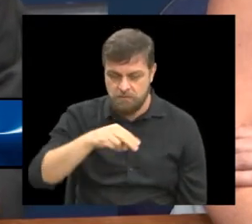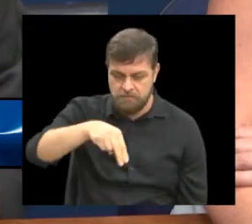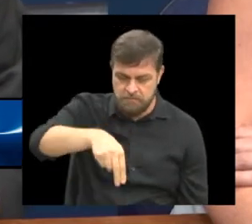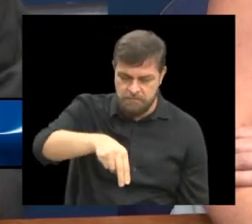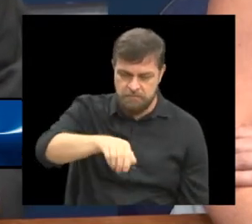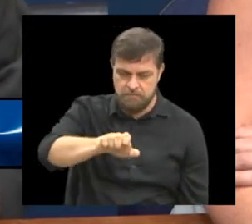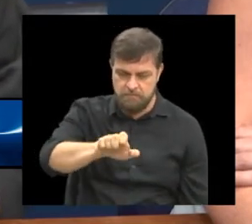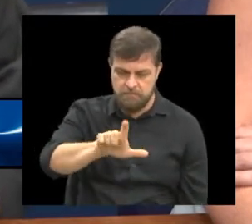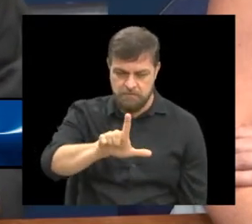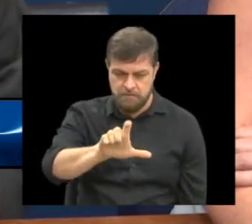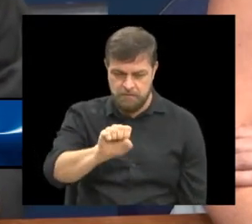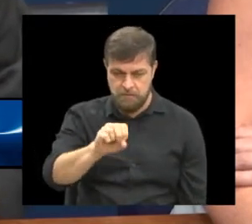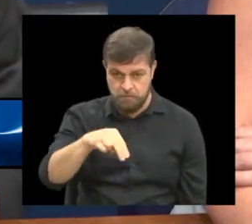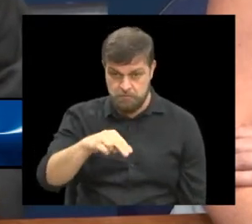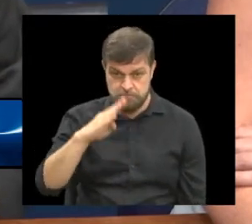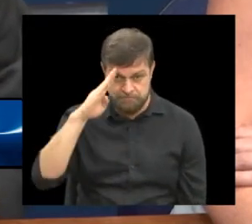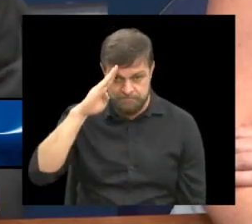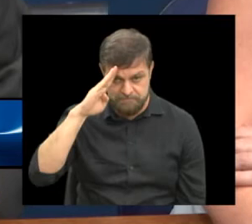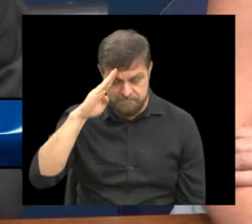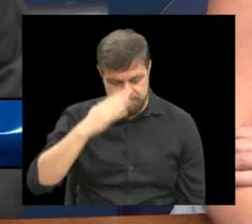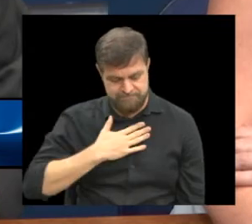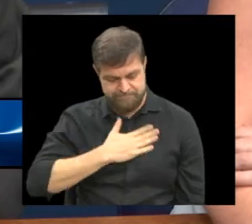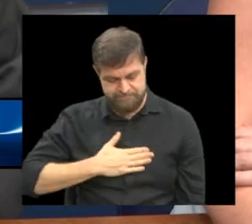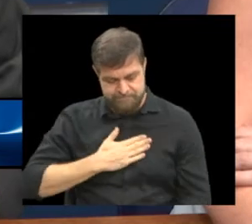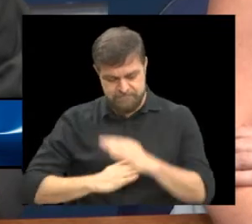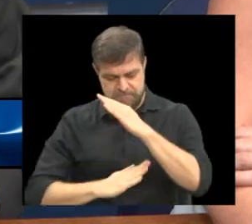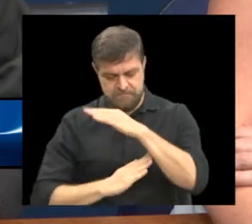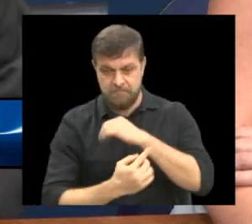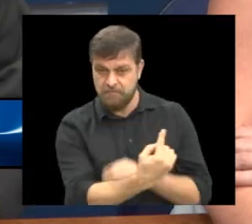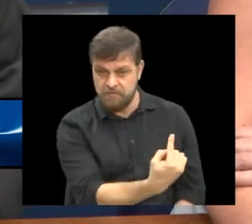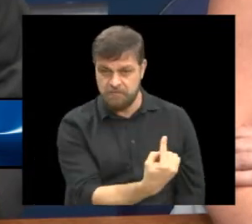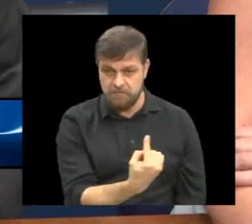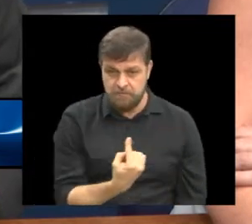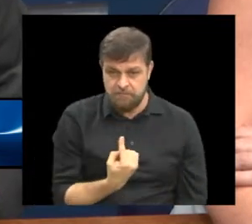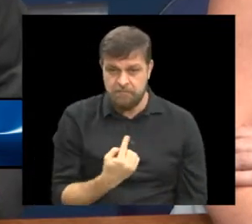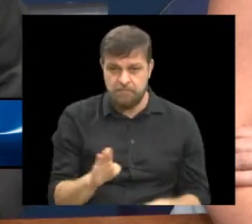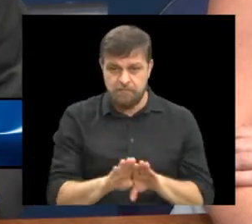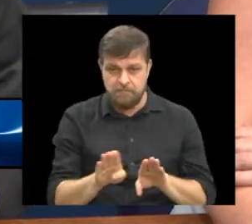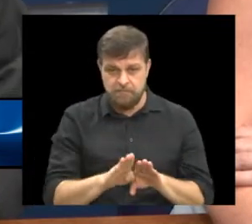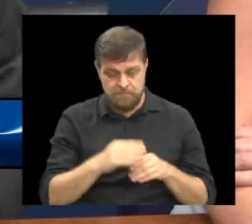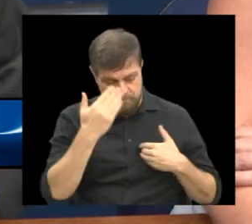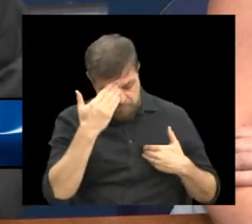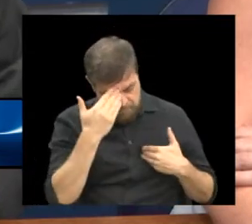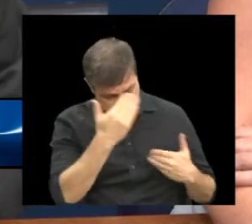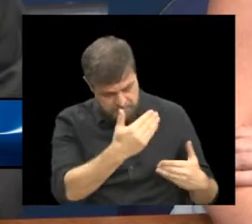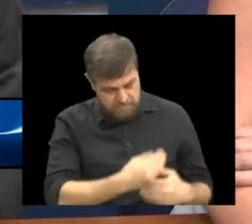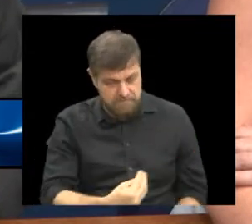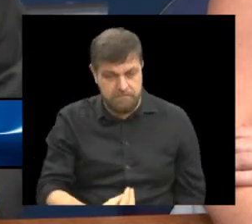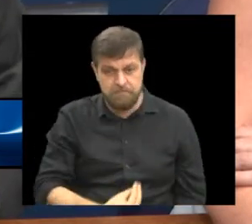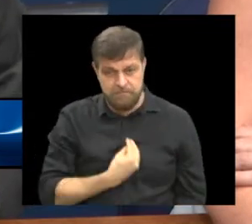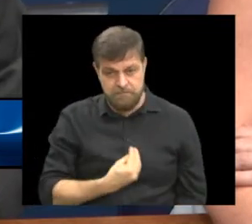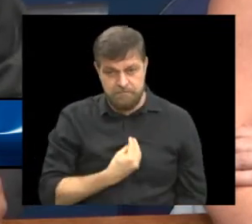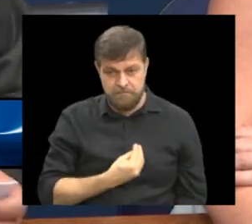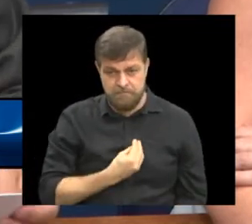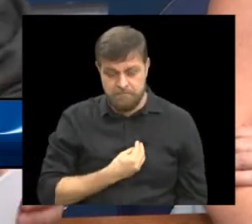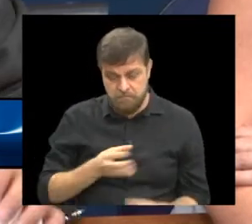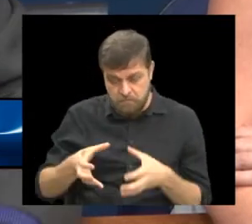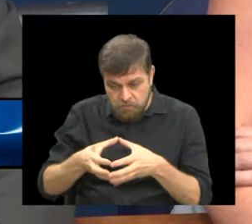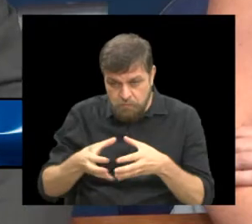na nossa Câmara Municipal de Campinas e agradeço por estar prestigiando essa comissão